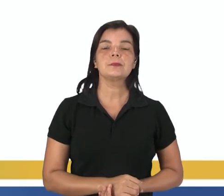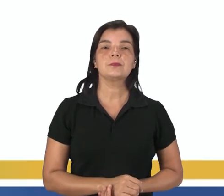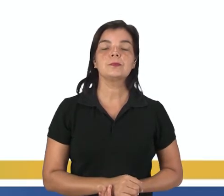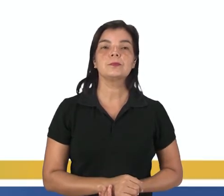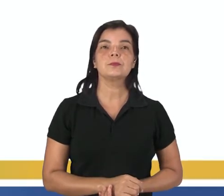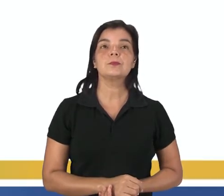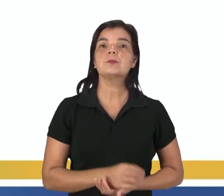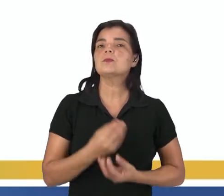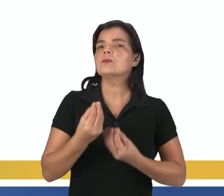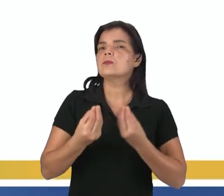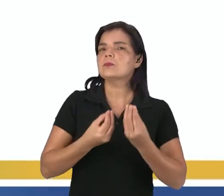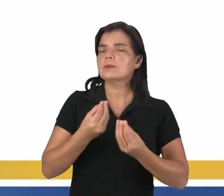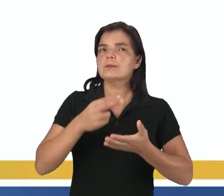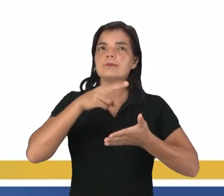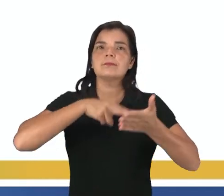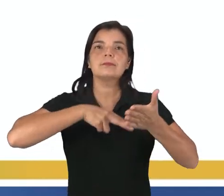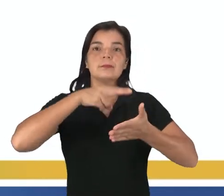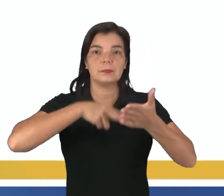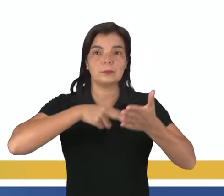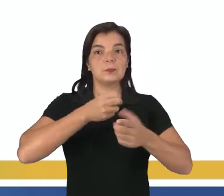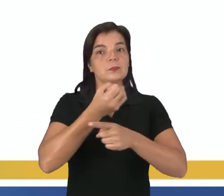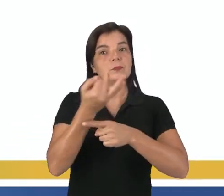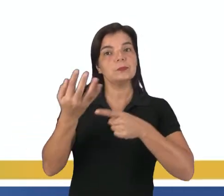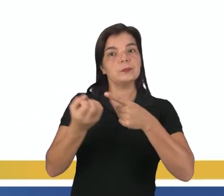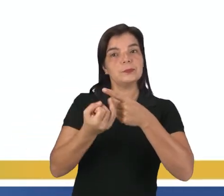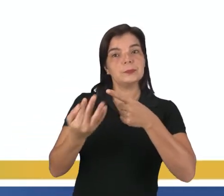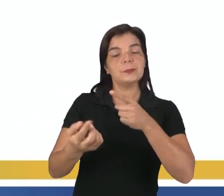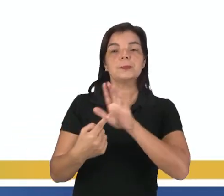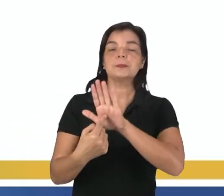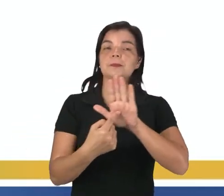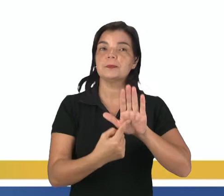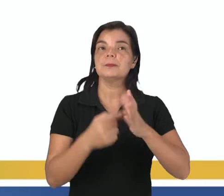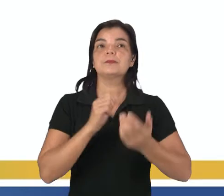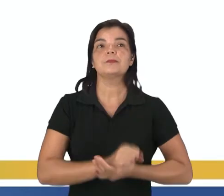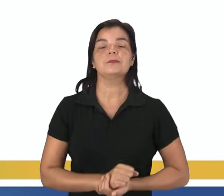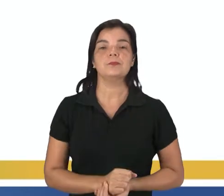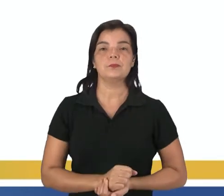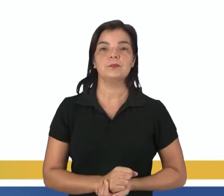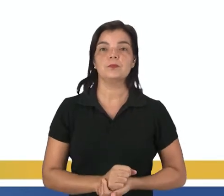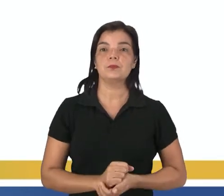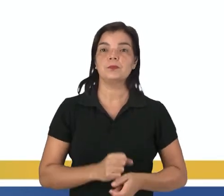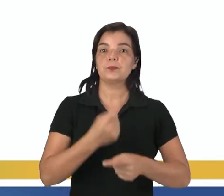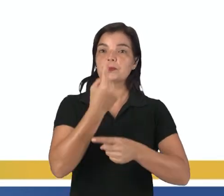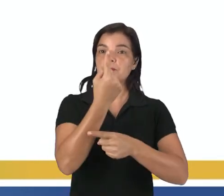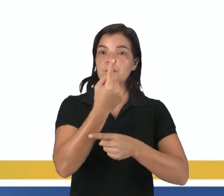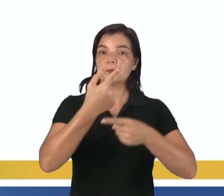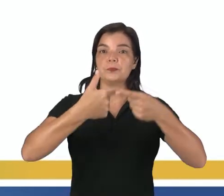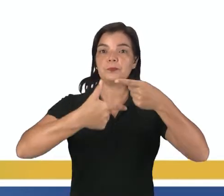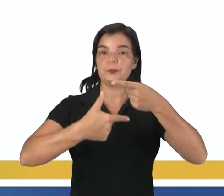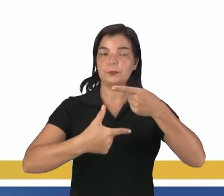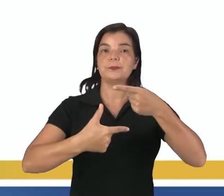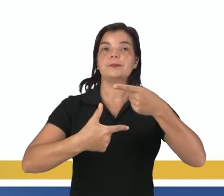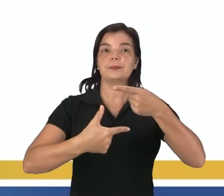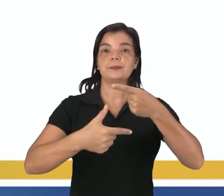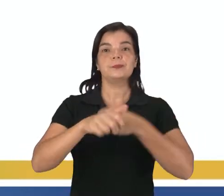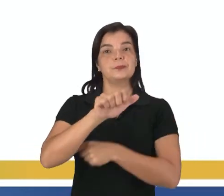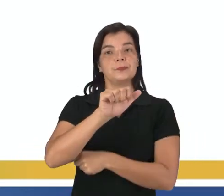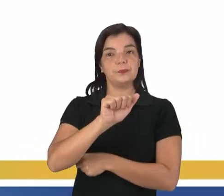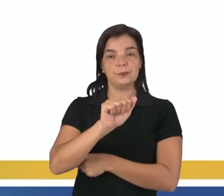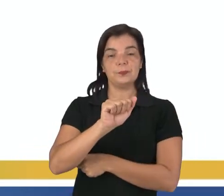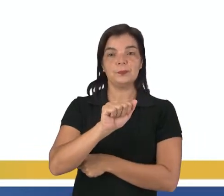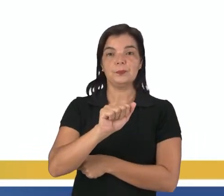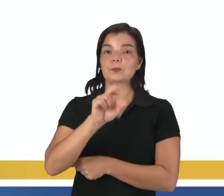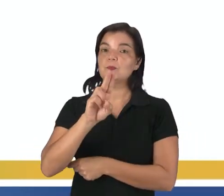Bom, como devem ser lidas, então, as frações abaixo? Então, vamos praticar um pouquinho. Observe a letra A aí, nós temos